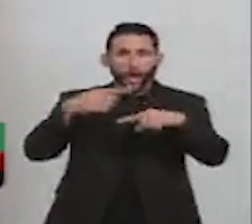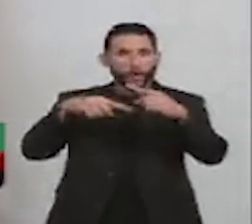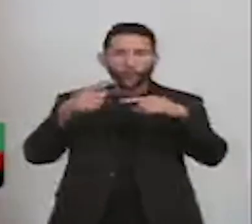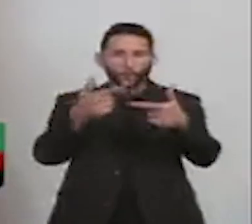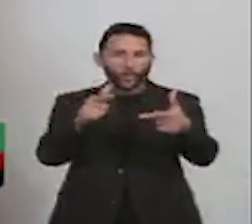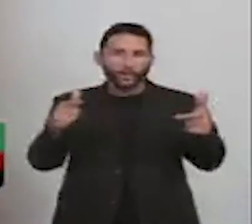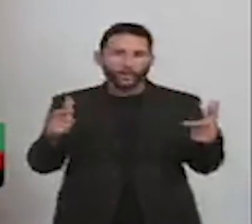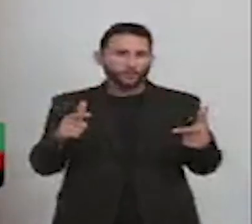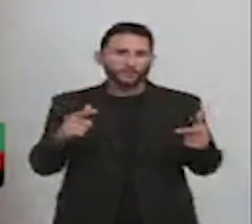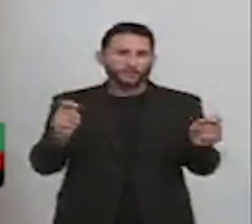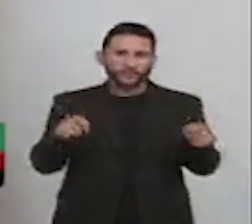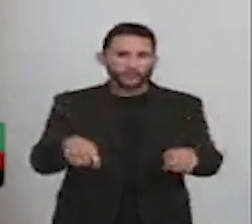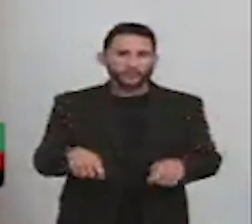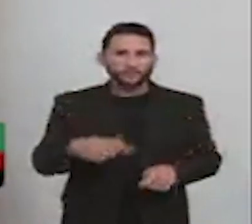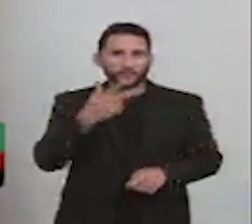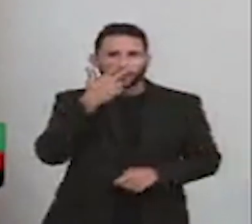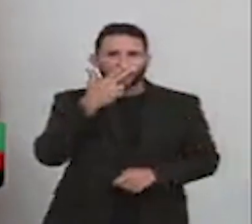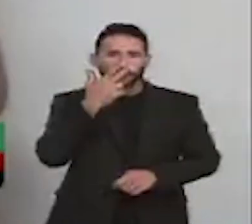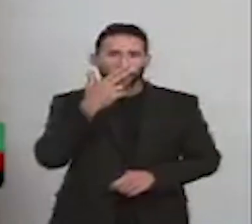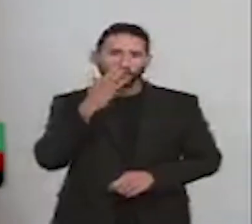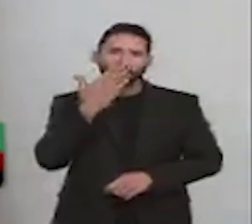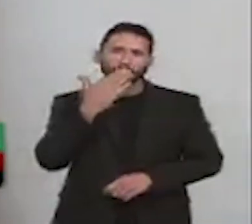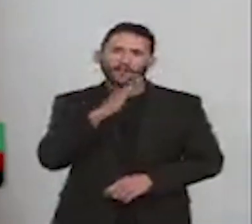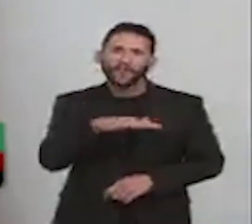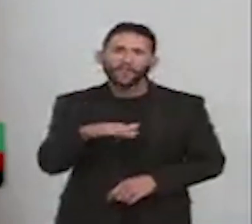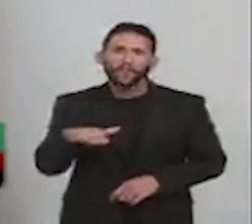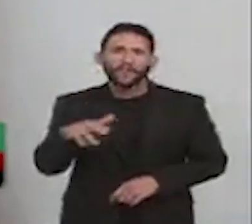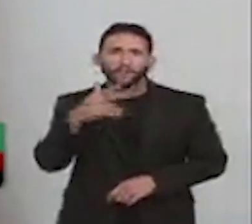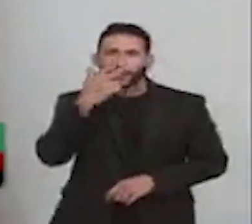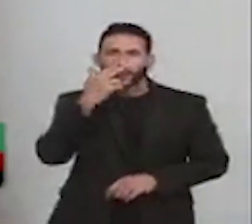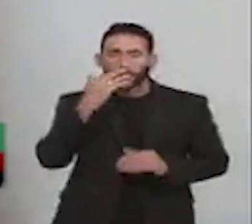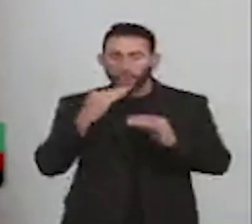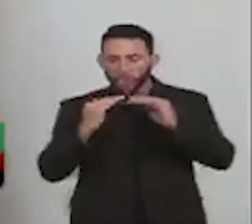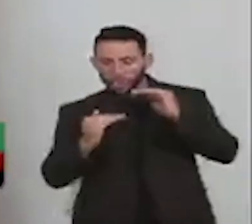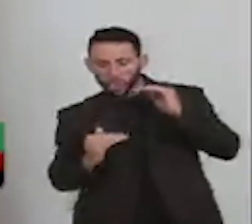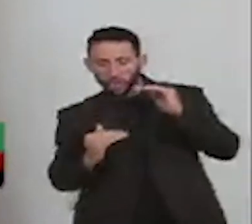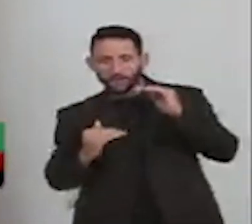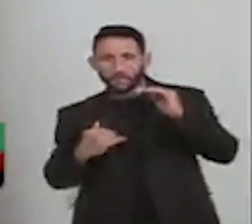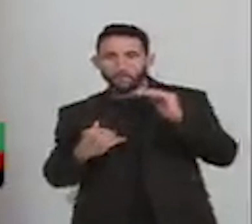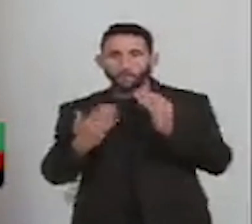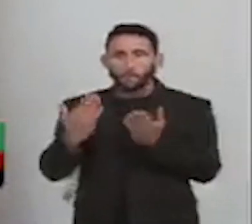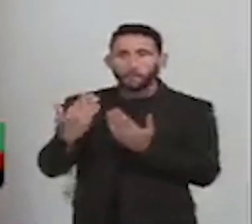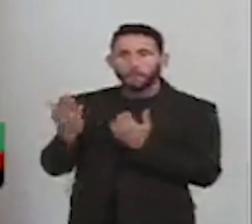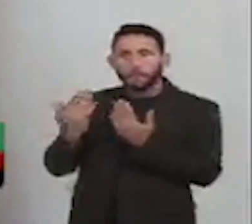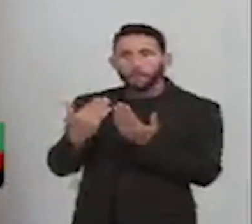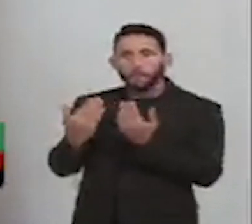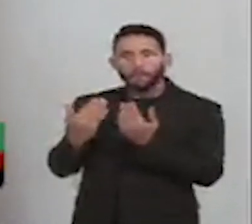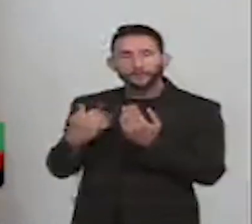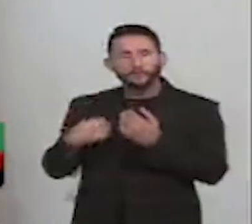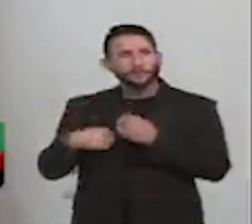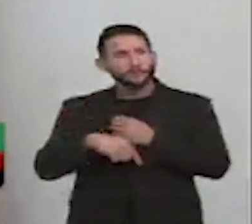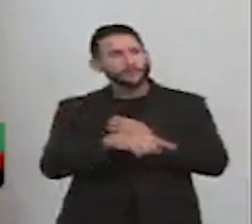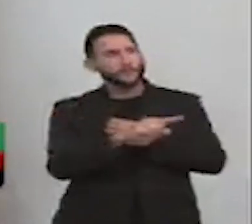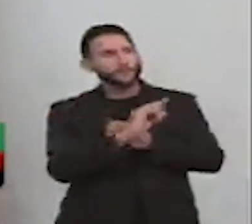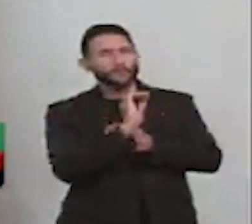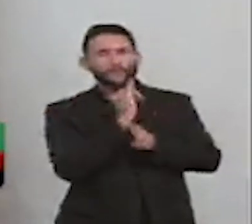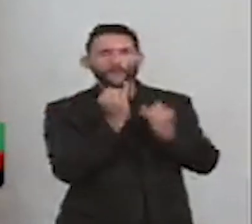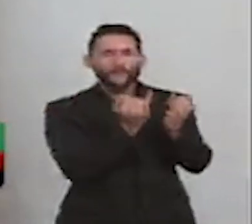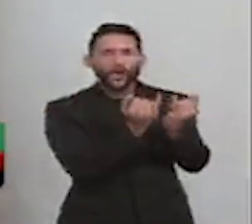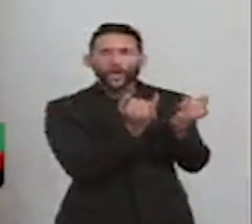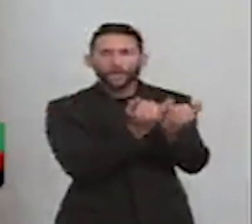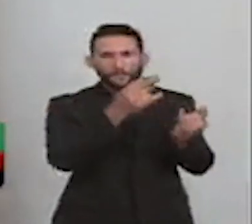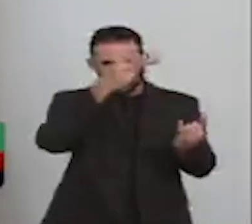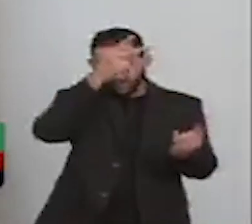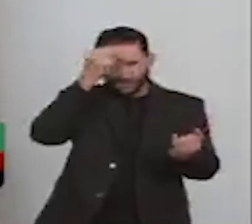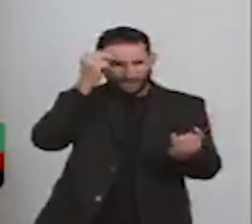lugar. Isso aí é coisa de moleque. Pessoas baixas, que termina de falar a conversa aqui dentro da sala de estar, já está lá o prefeito sabendo. Que conversa é essa,